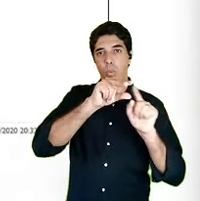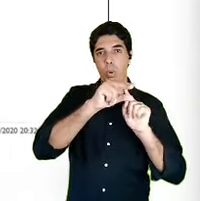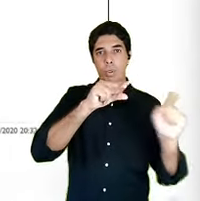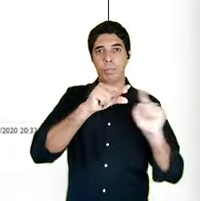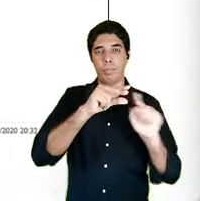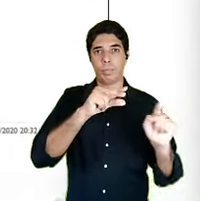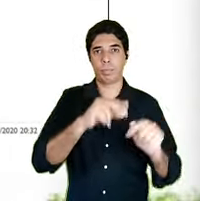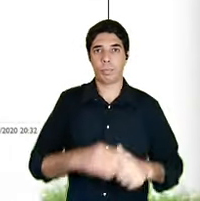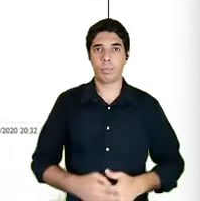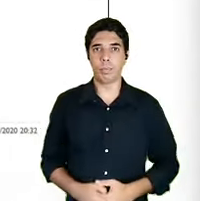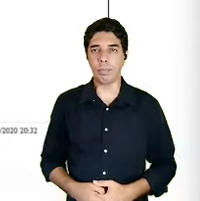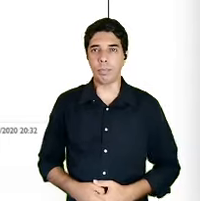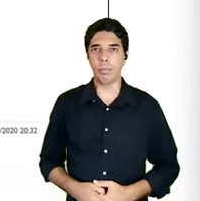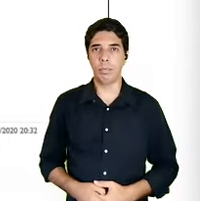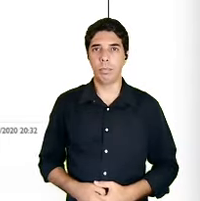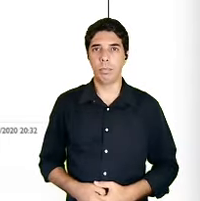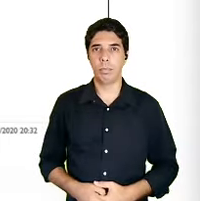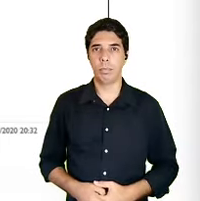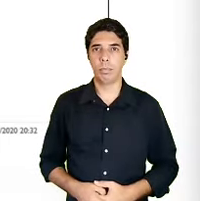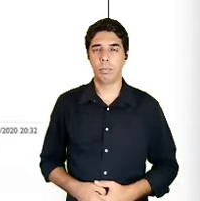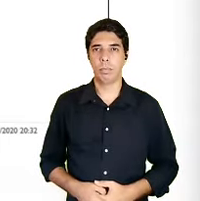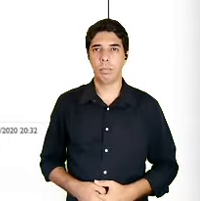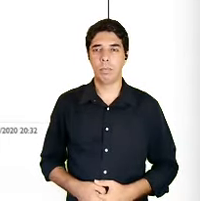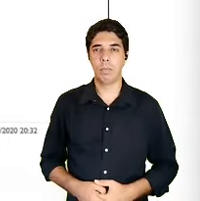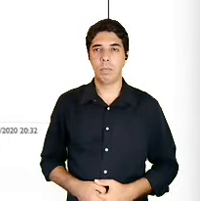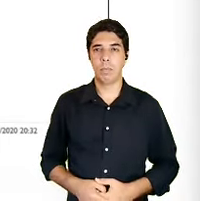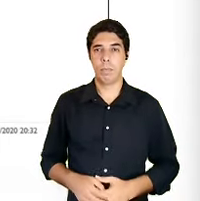Projeções cilíndricas, nesse caso oblíquas,